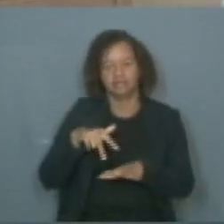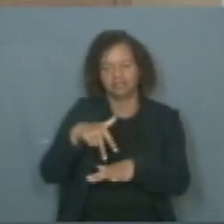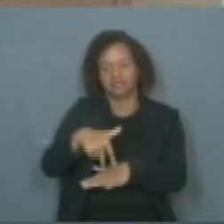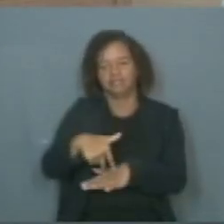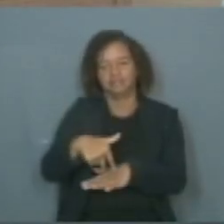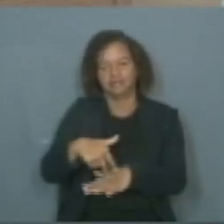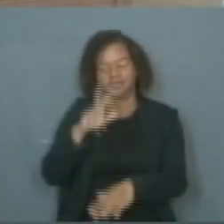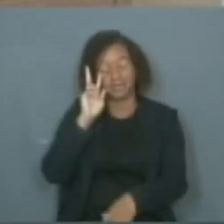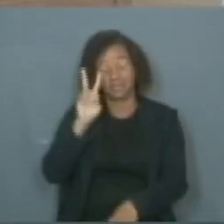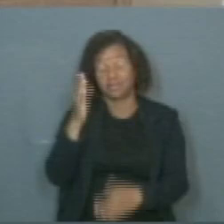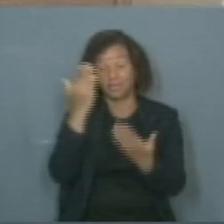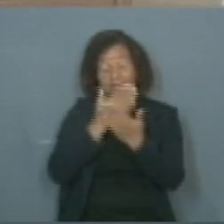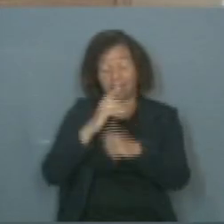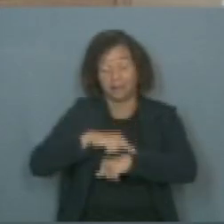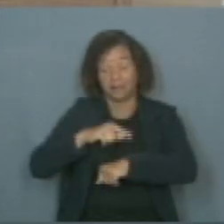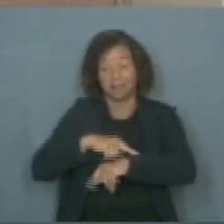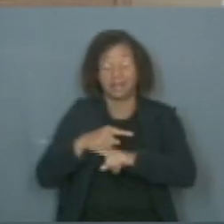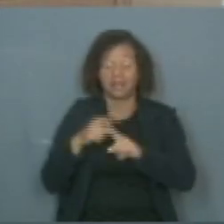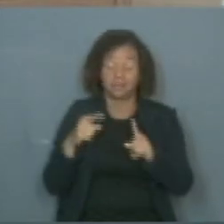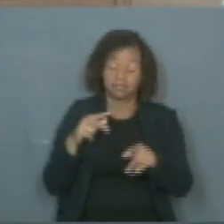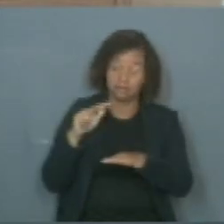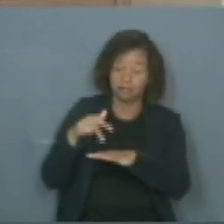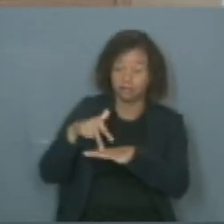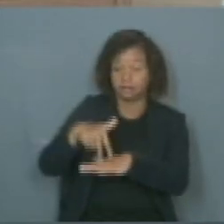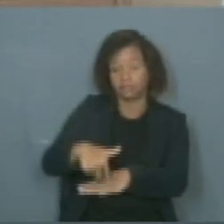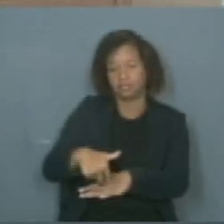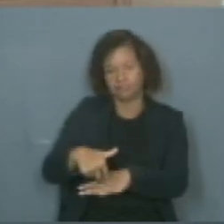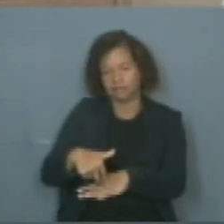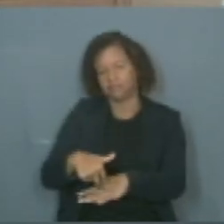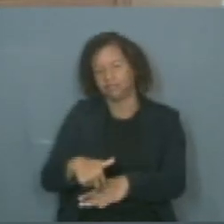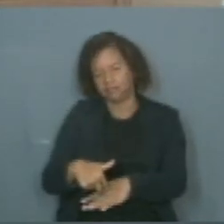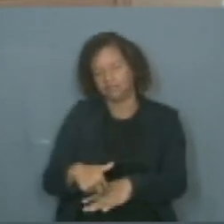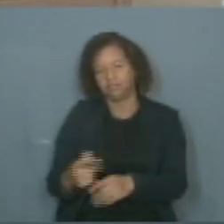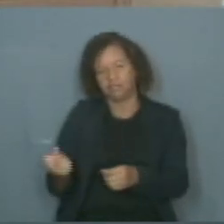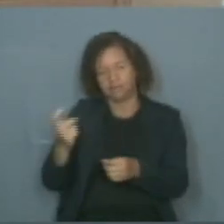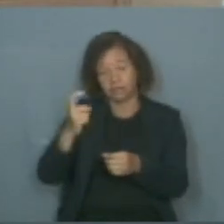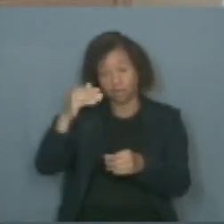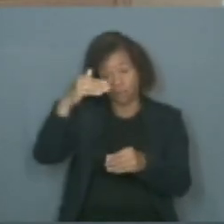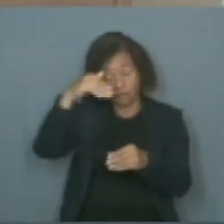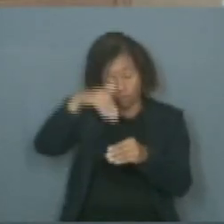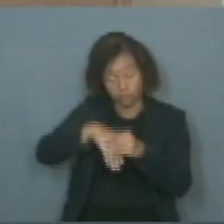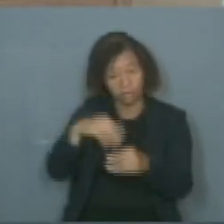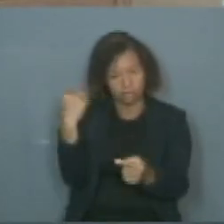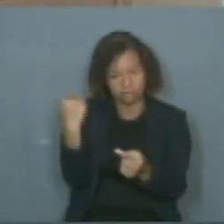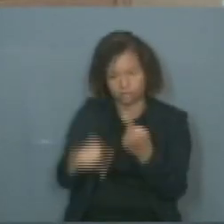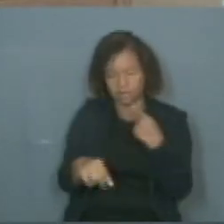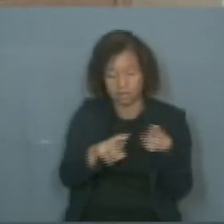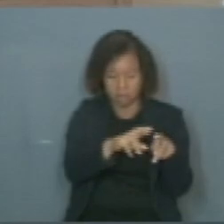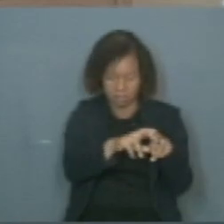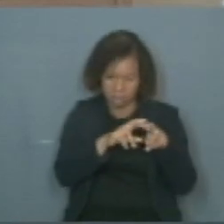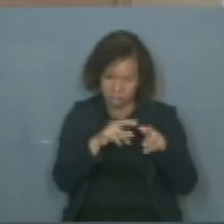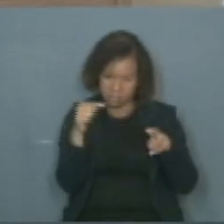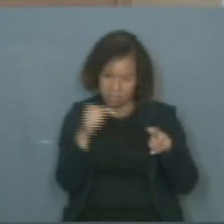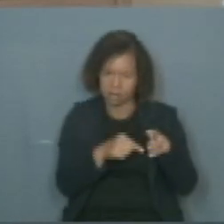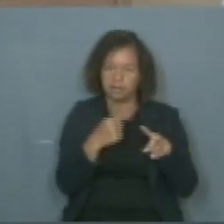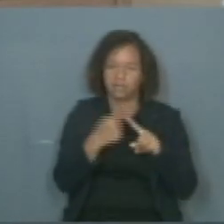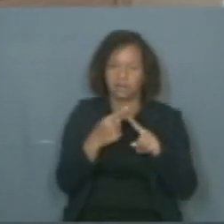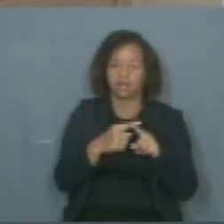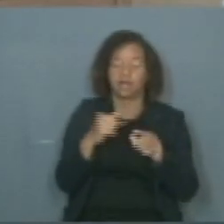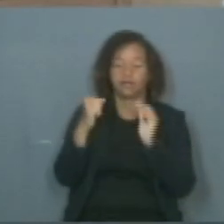tribuna, eu nem reparei o tempo, o que eu trago nessa tribuna é justamente a gente votar ao contrário a esse requerimento, porque a gente